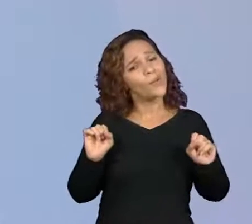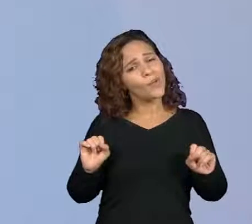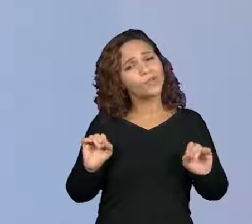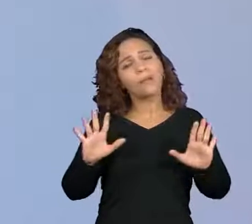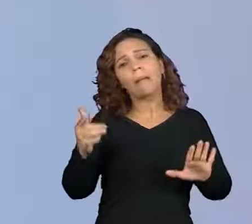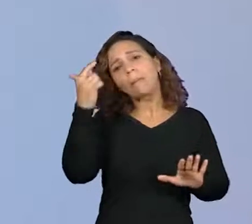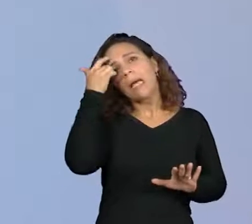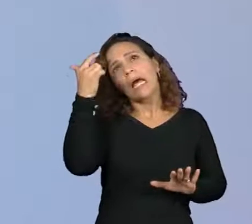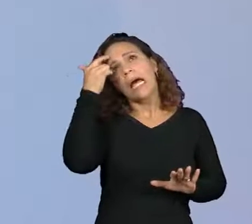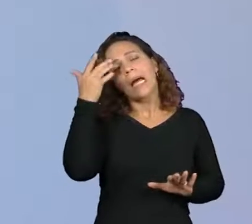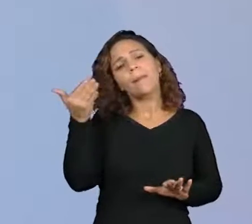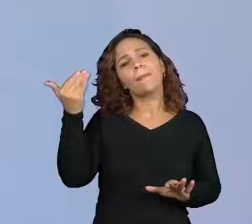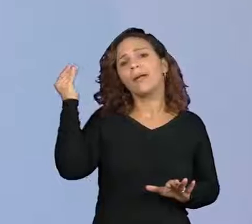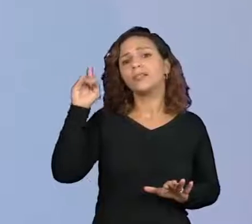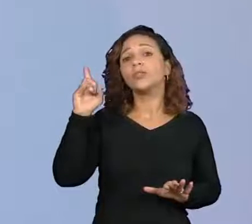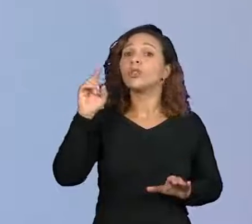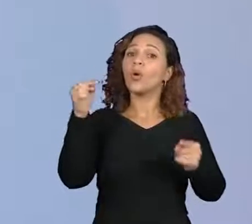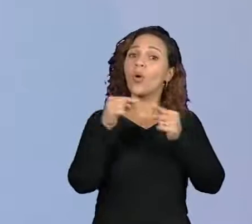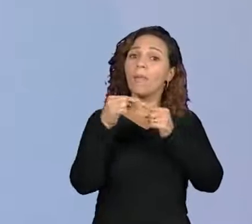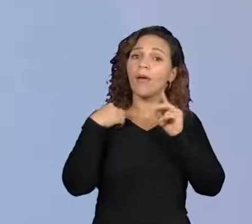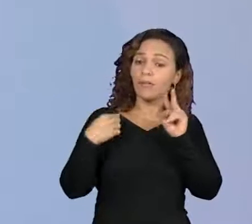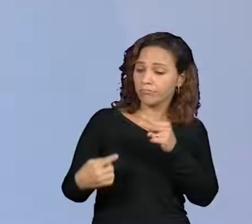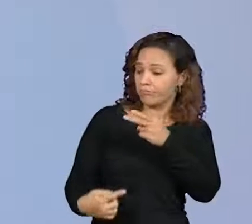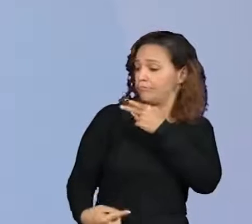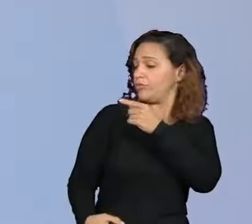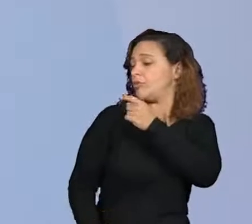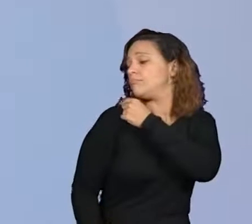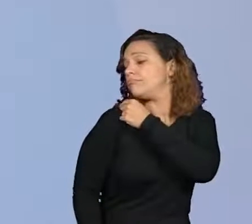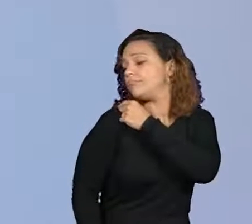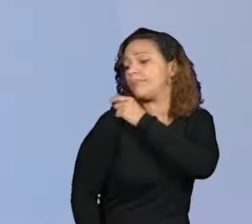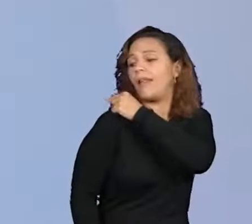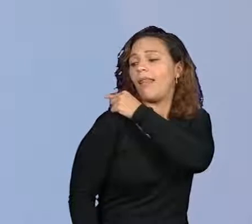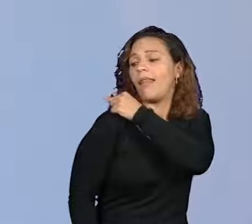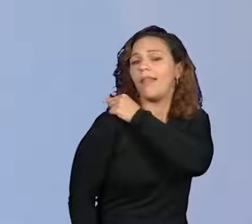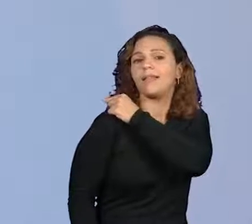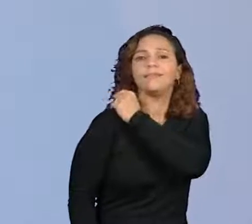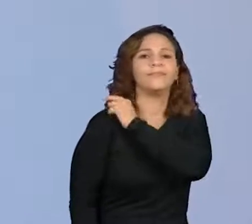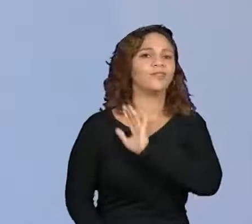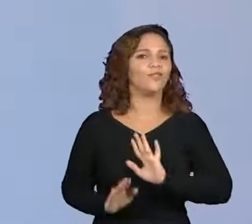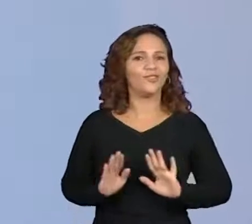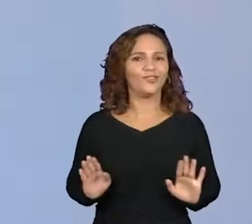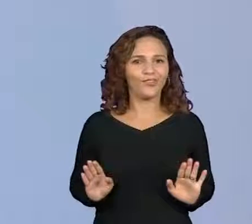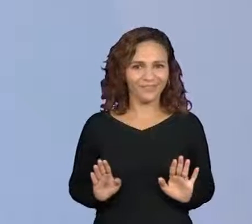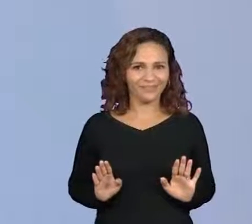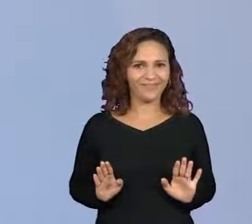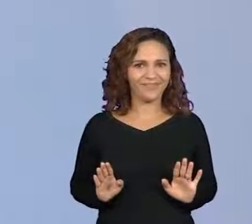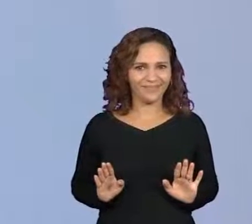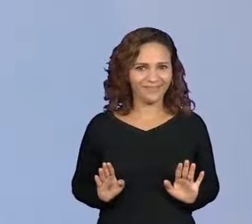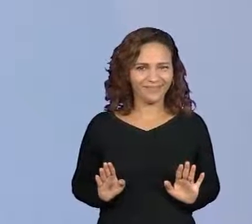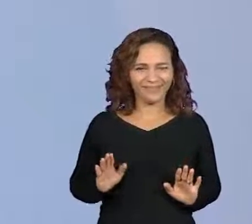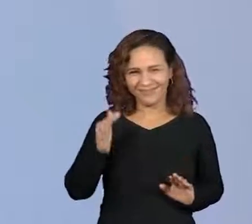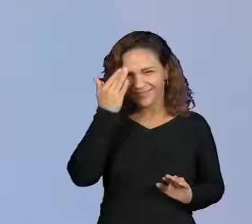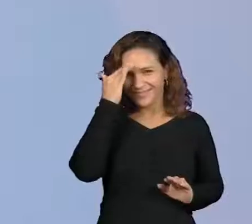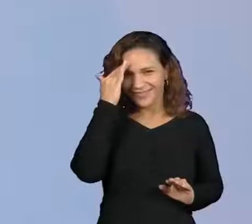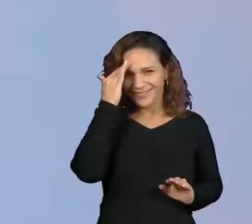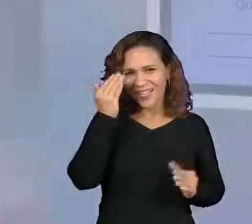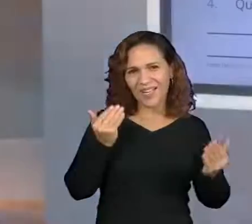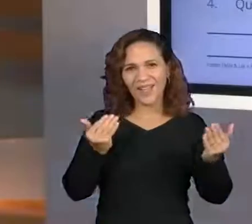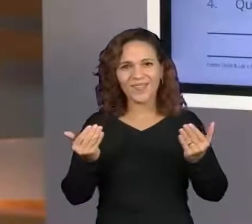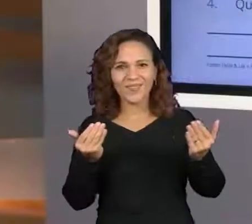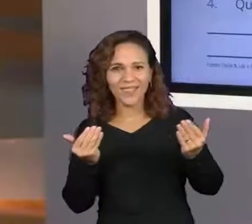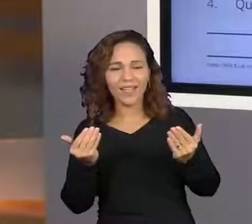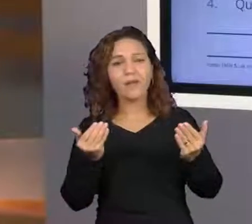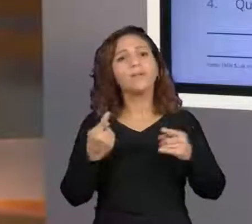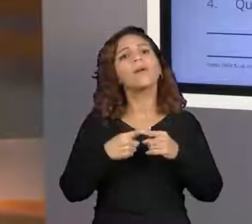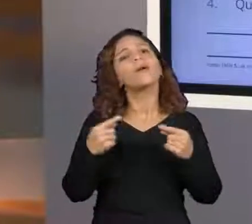trás, mas só para ver a etiqueta da roupa. Não ficar pensando nas coisas que se passaram, nas nossas memórias. Porque é para